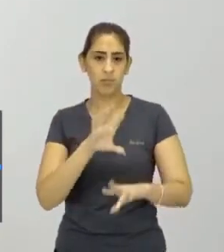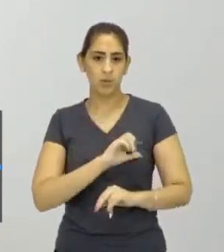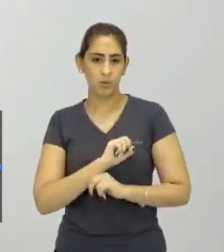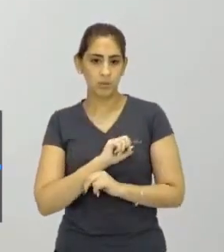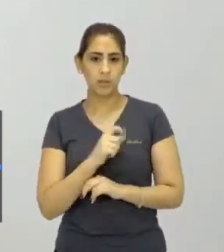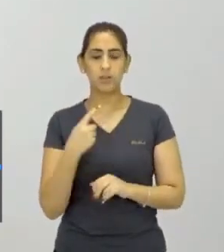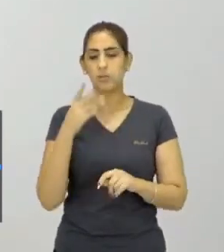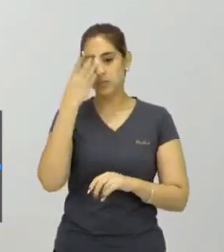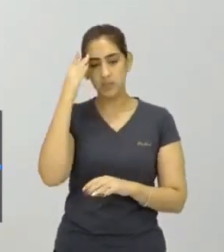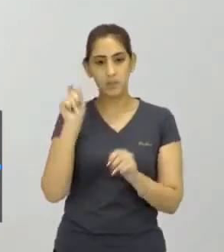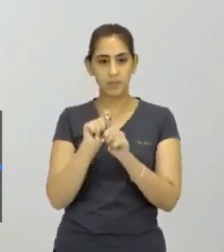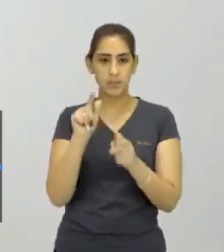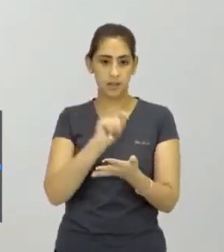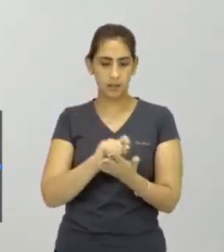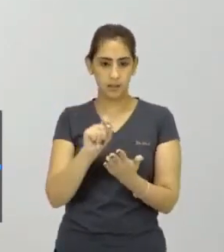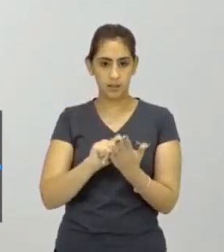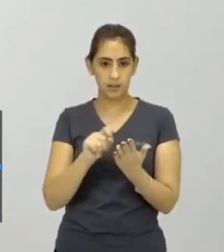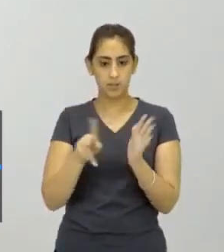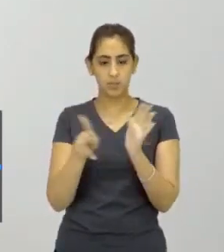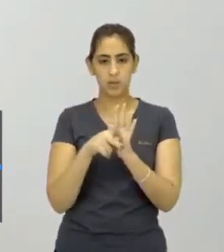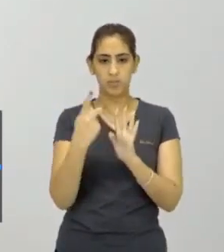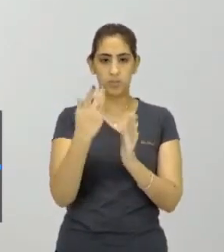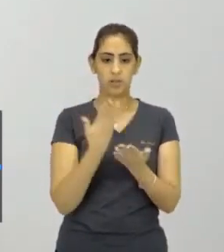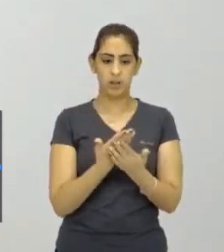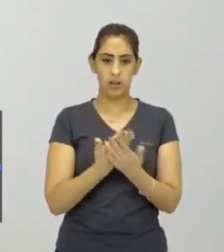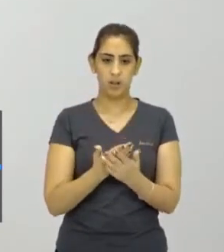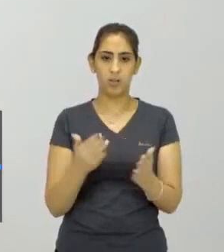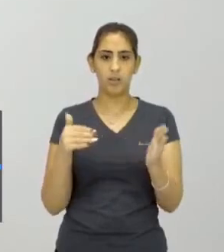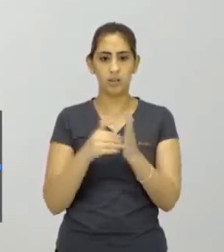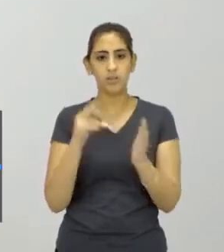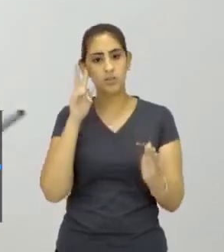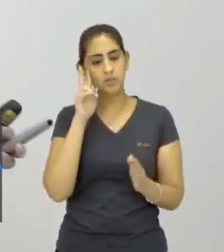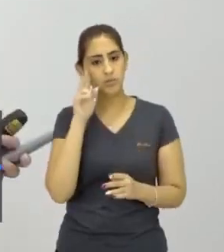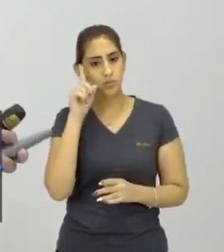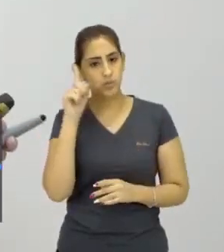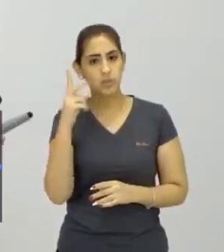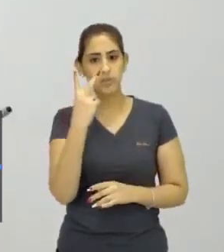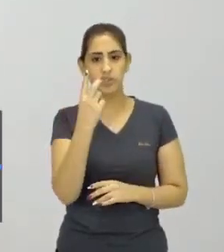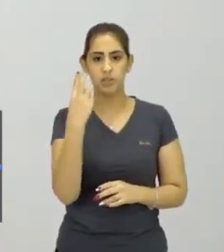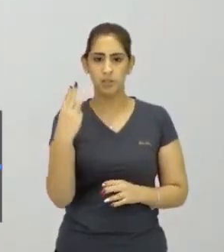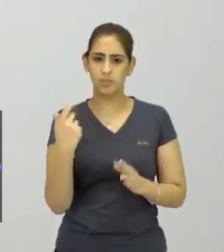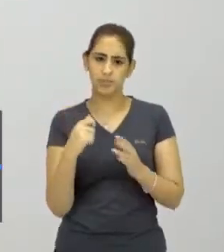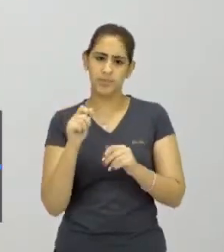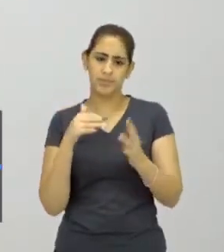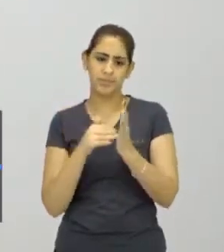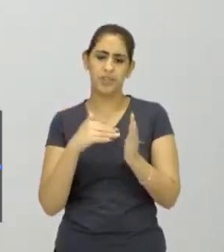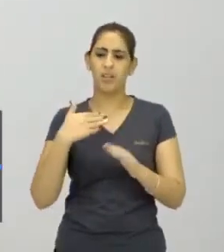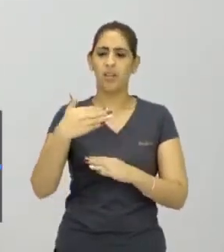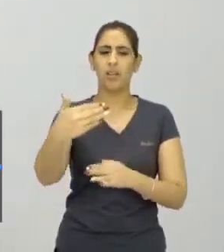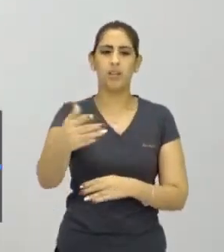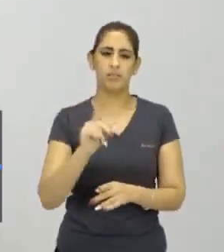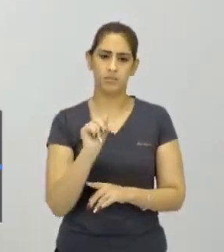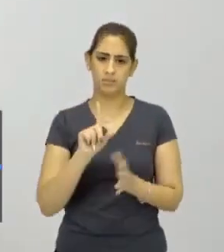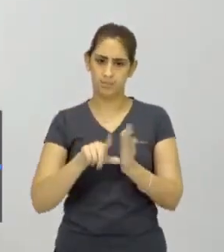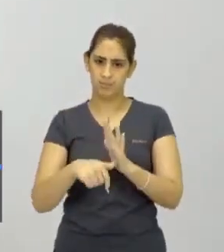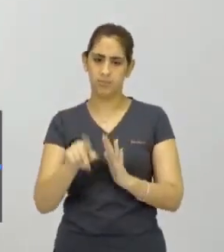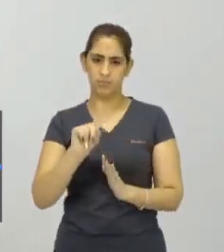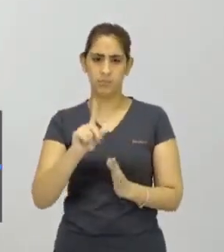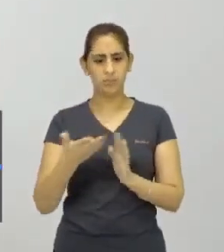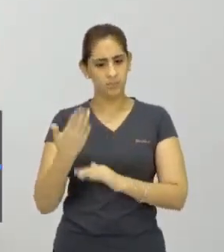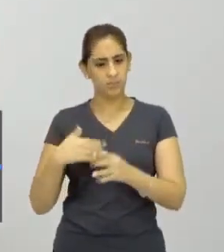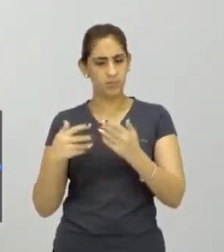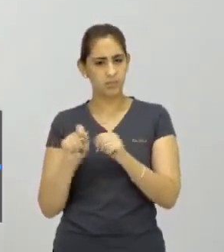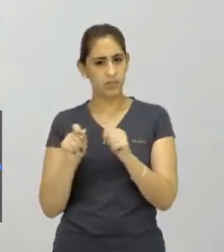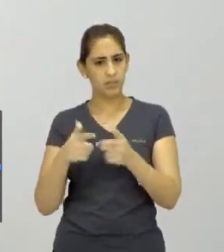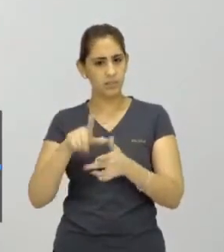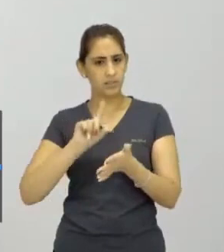fazer a tarefa referente a essa aula de hoje. Vai até o dia 23 de dezembro, mas não precisa deixar até lá, né? E quero agradecer especialmente a todos